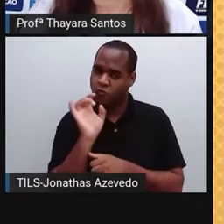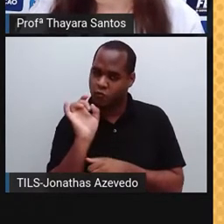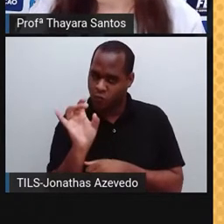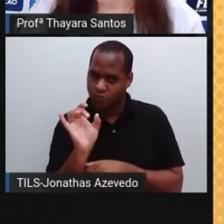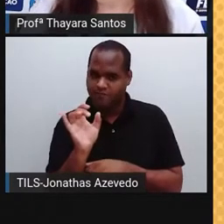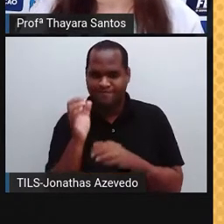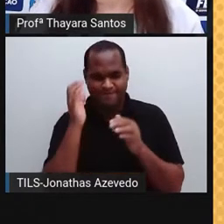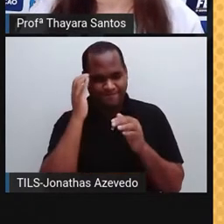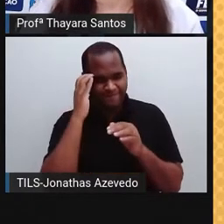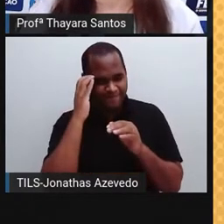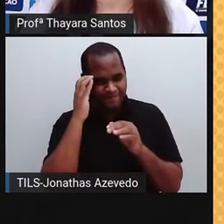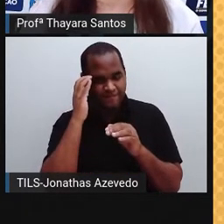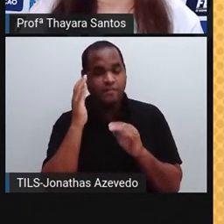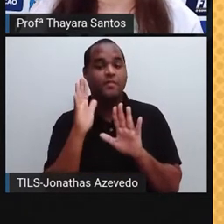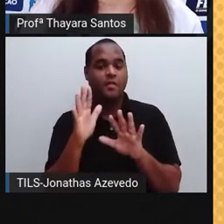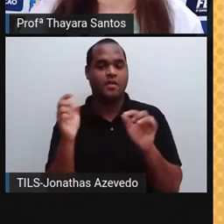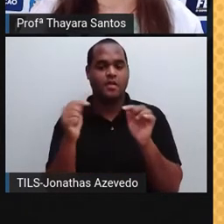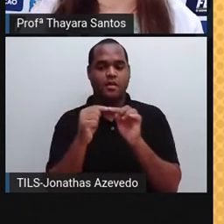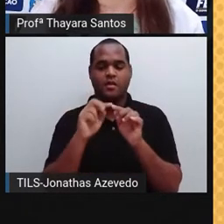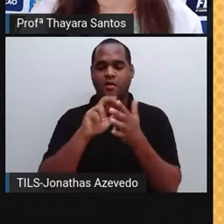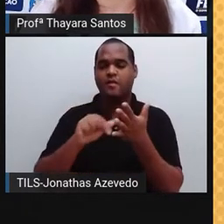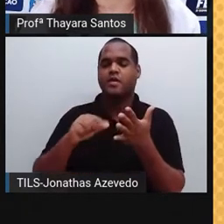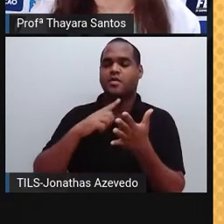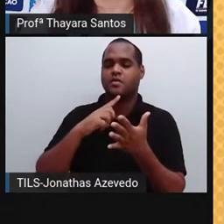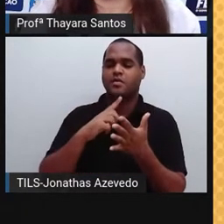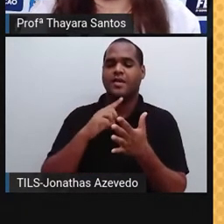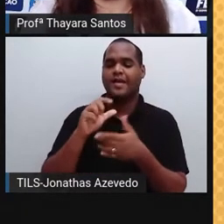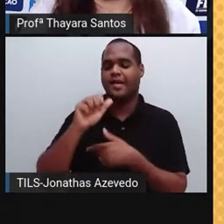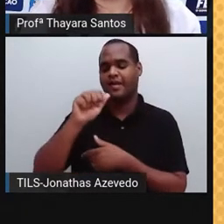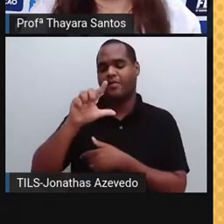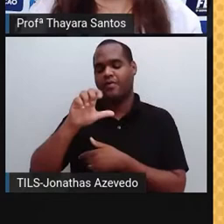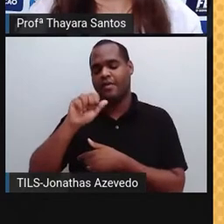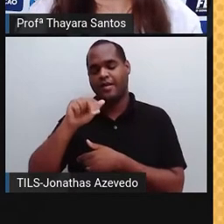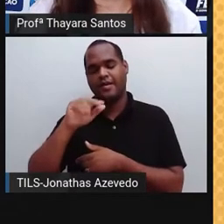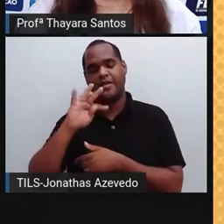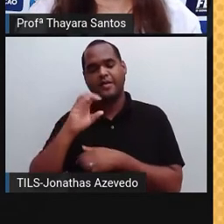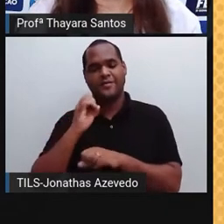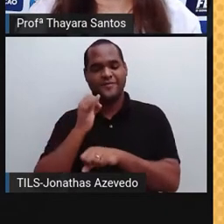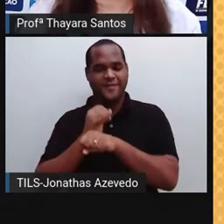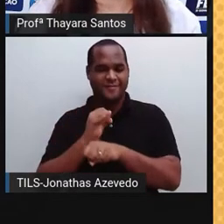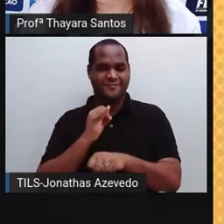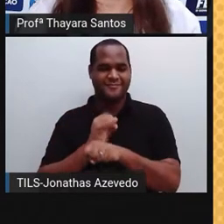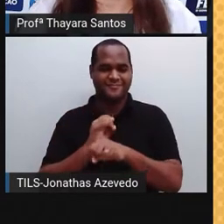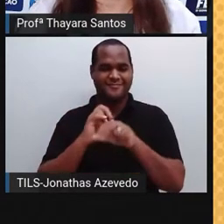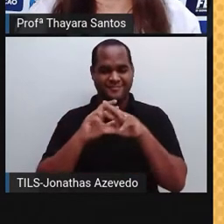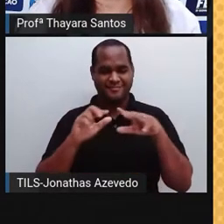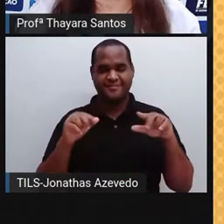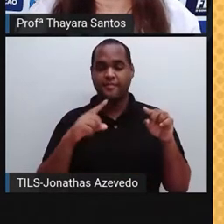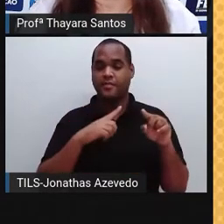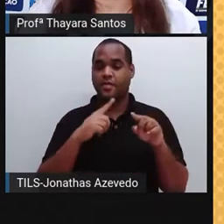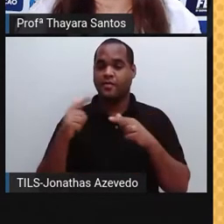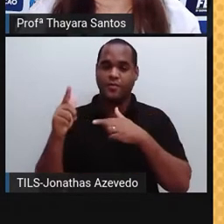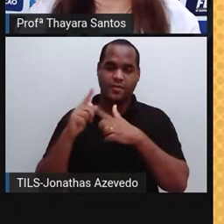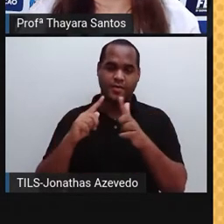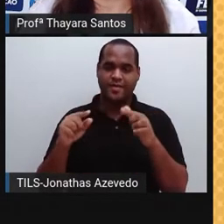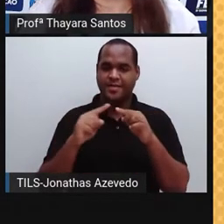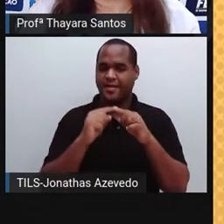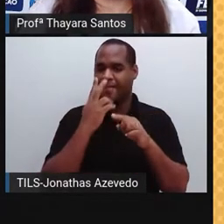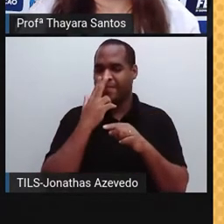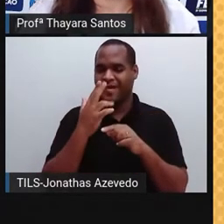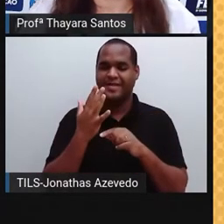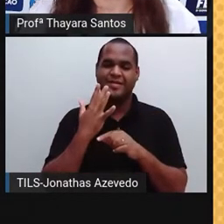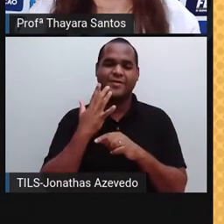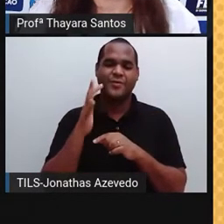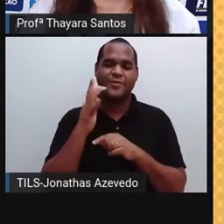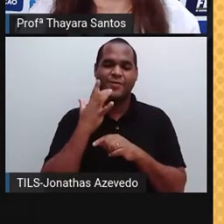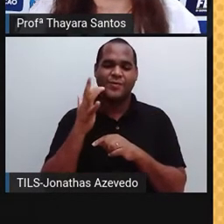hidrogênio. Eles são os metais que a gente chama de metais alcalinos. Todos que estão nessa corzinha aqui parecendo dourado,